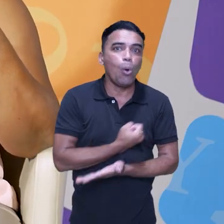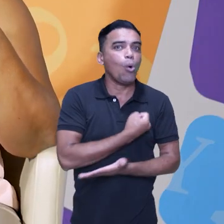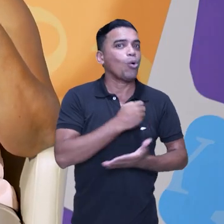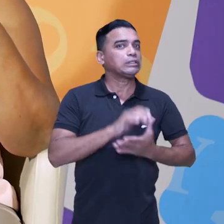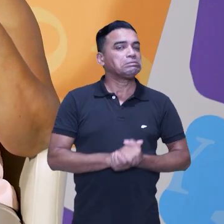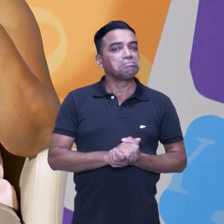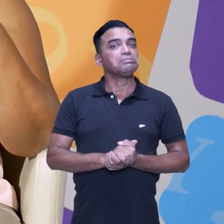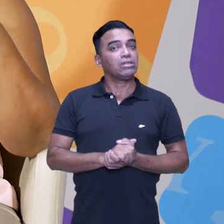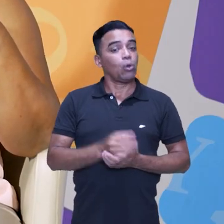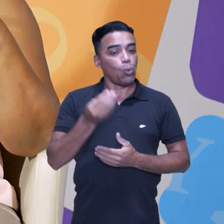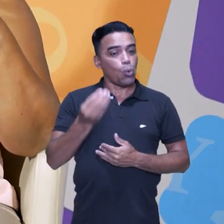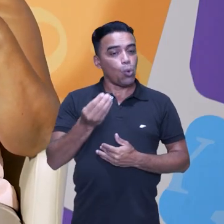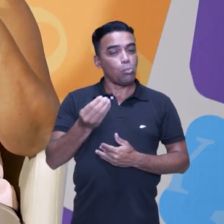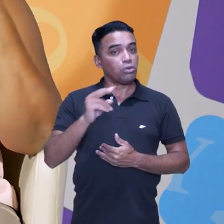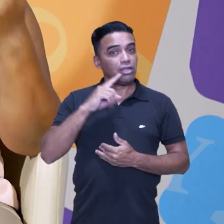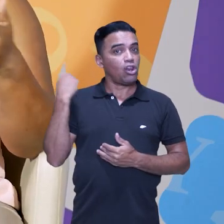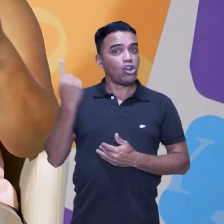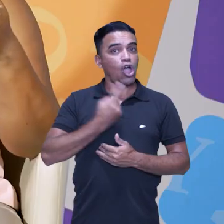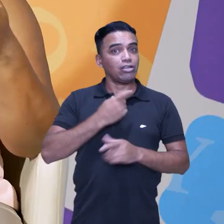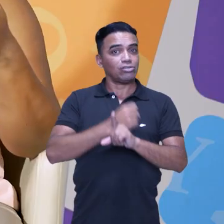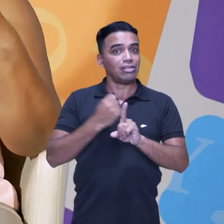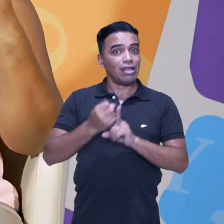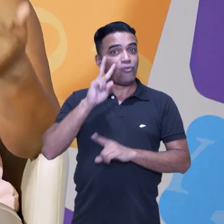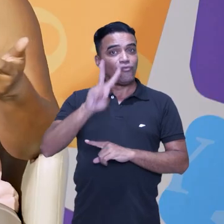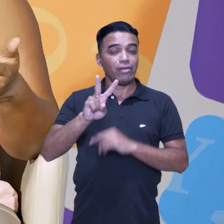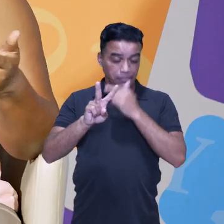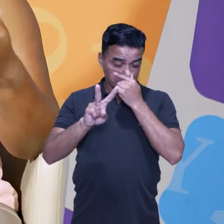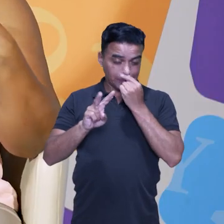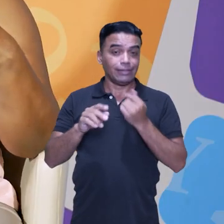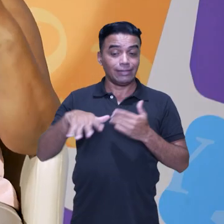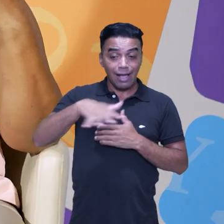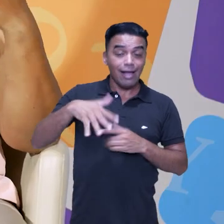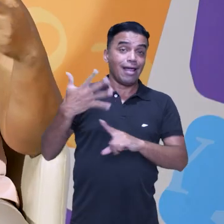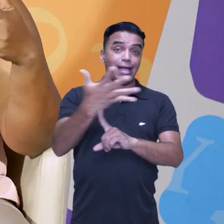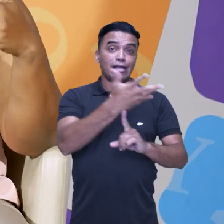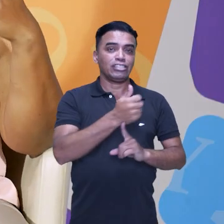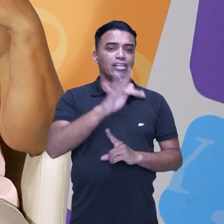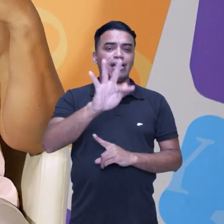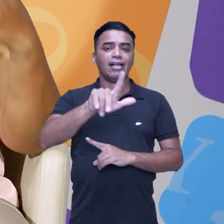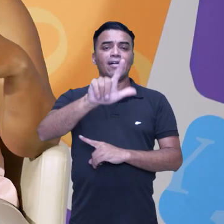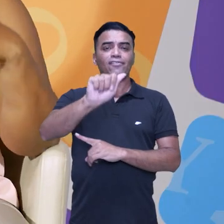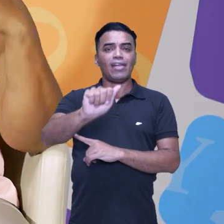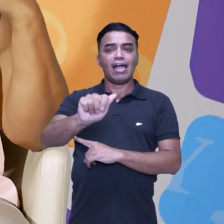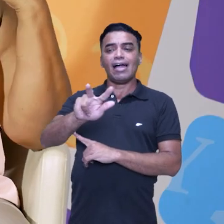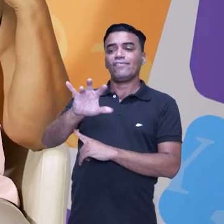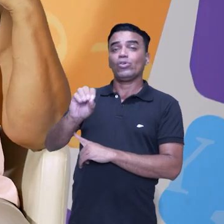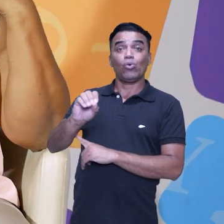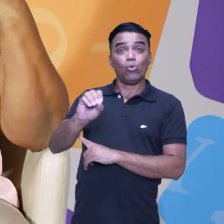que a gente, né? Como que é esse trabalho? O artista, o Flávio, que é um artista que dá